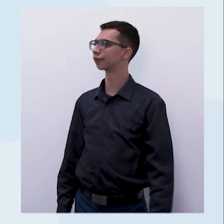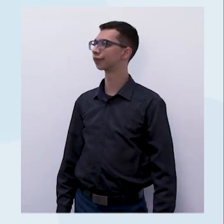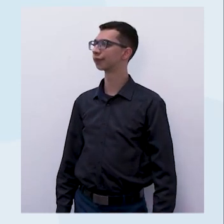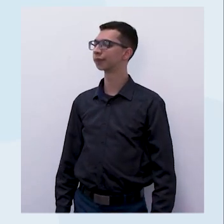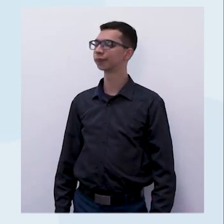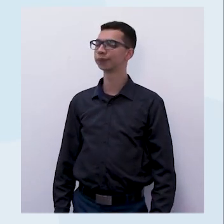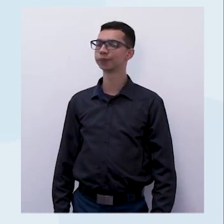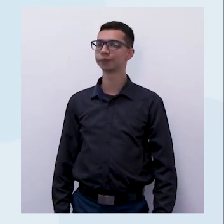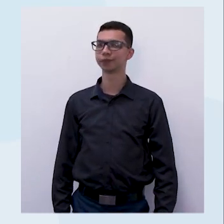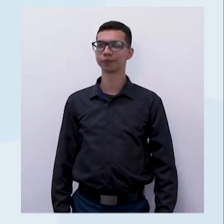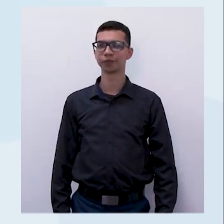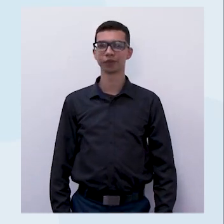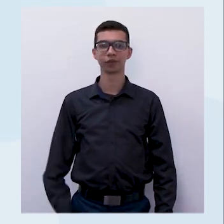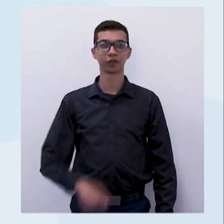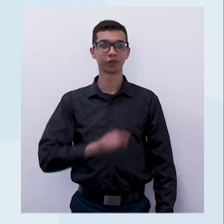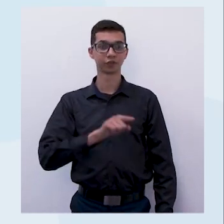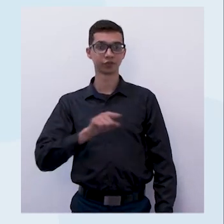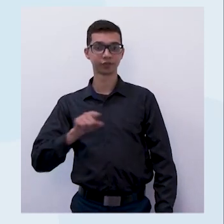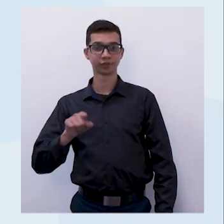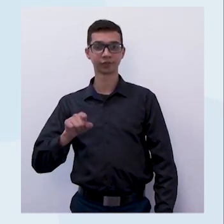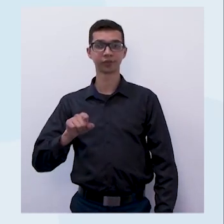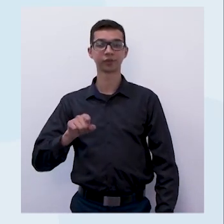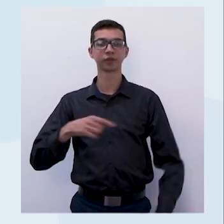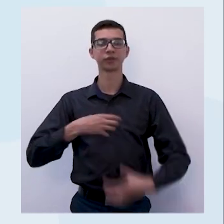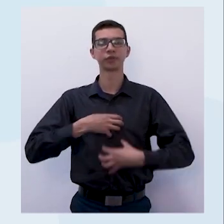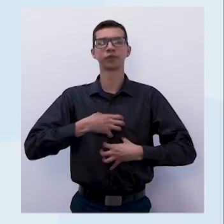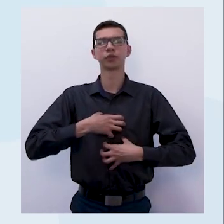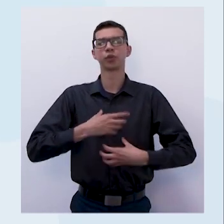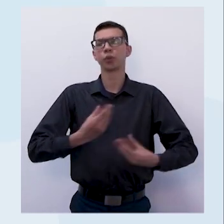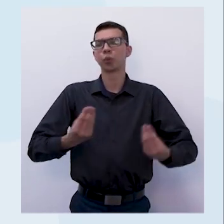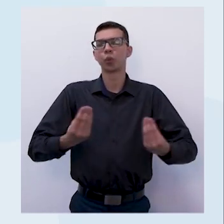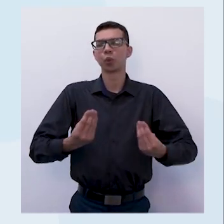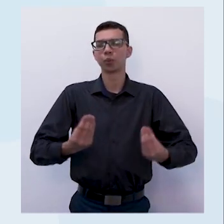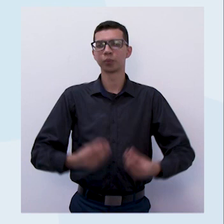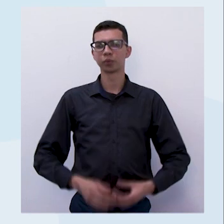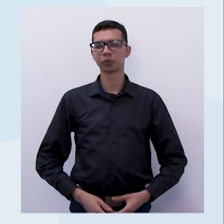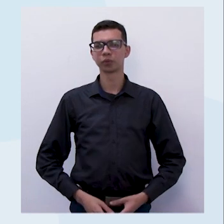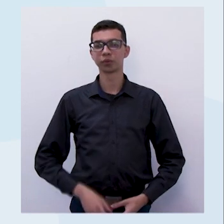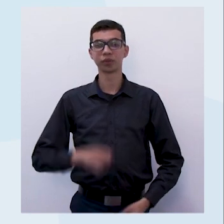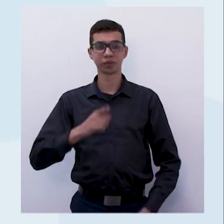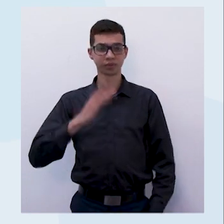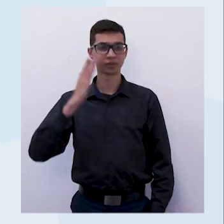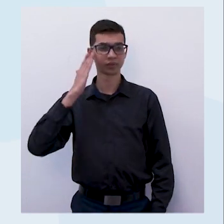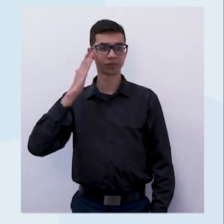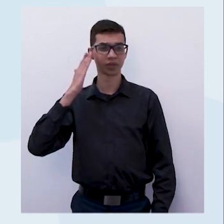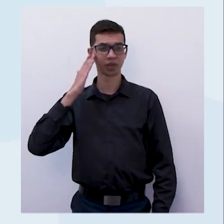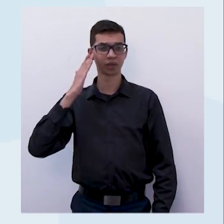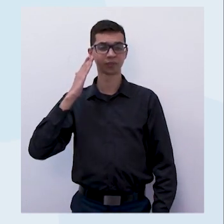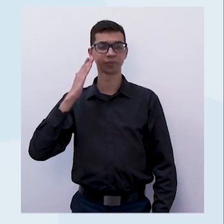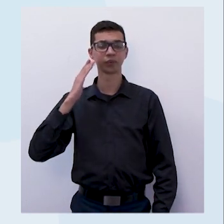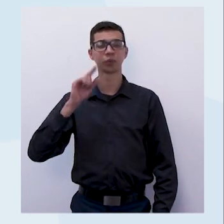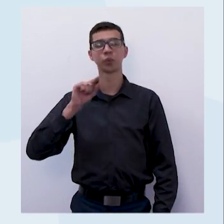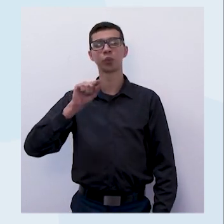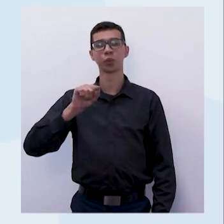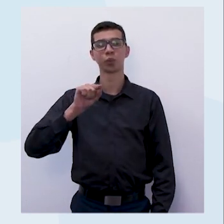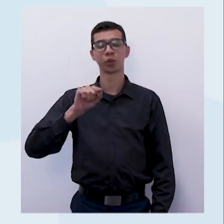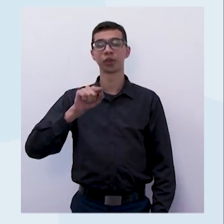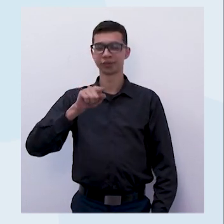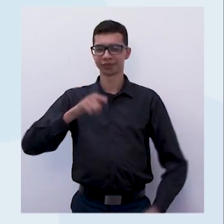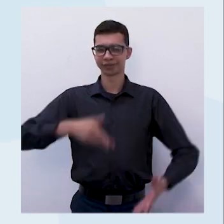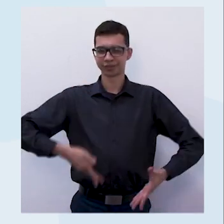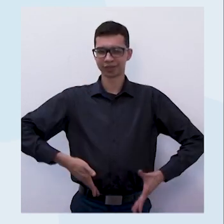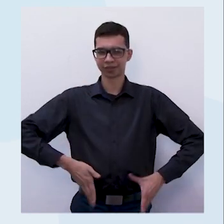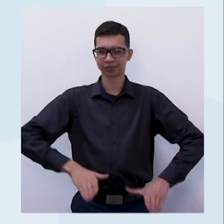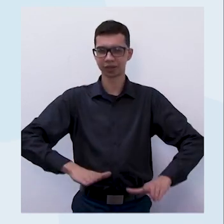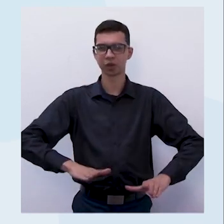Como você, estudante, se sentiria ao saber que o seu destino já está traçado desde o seu